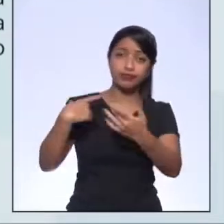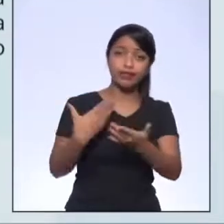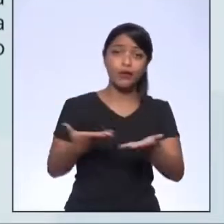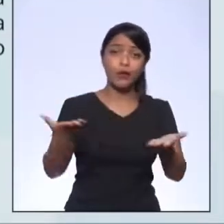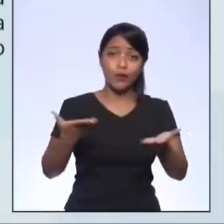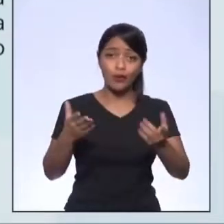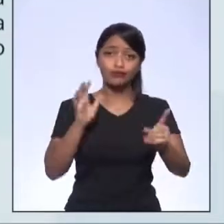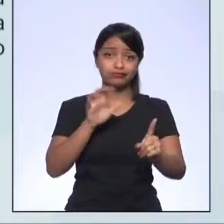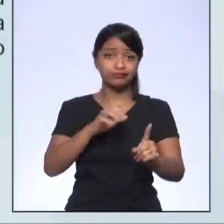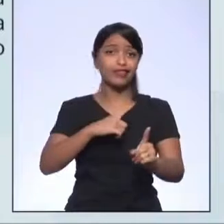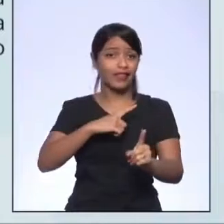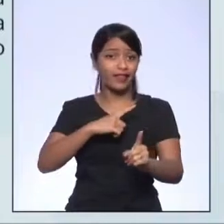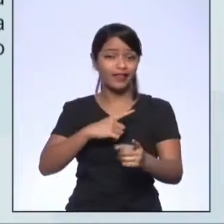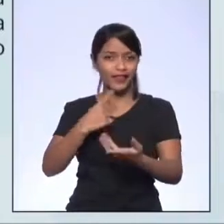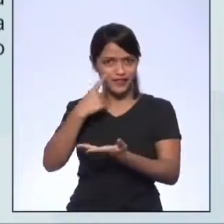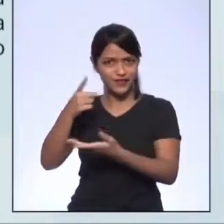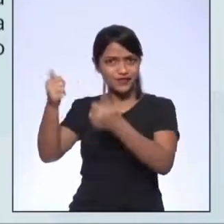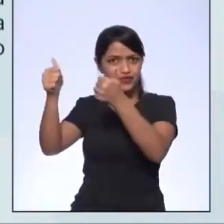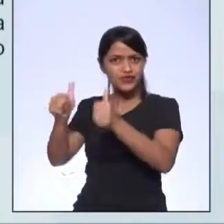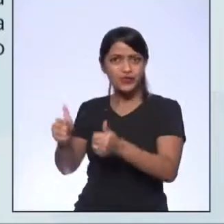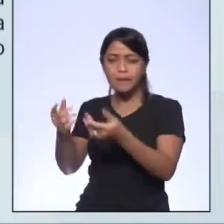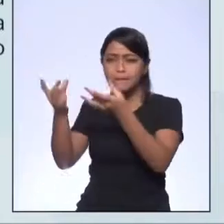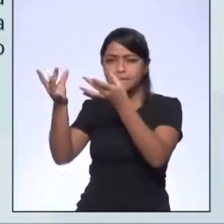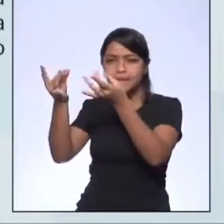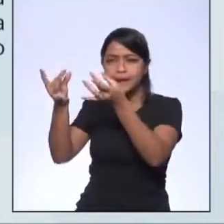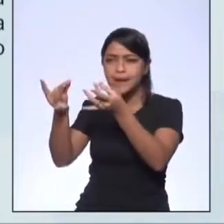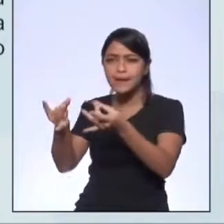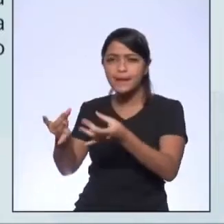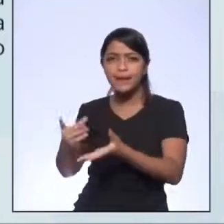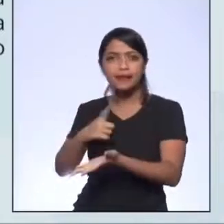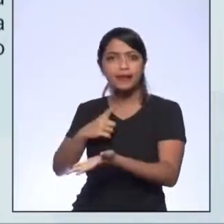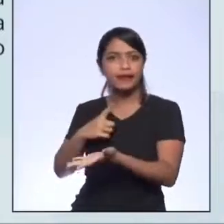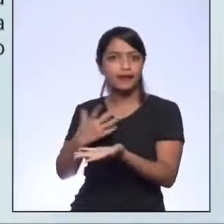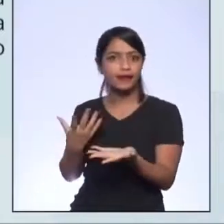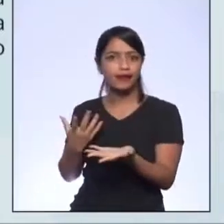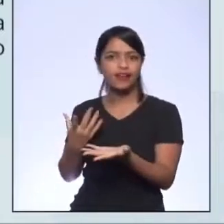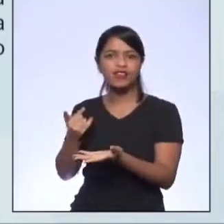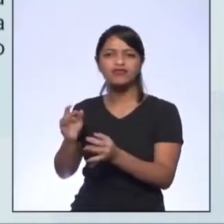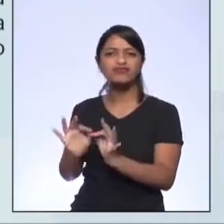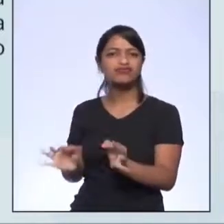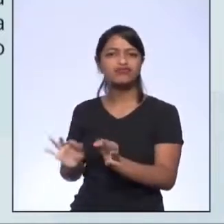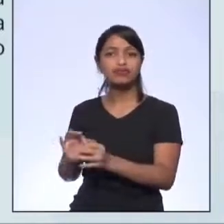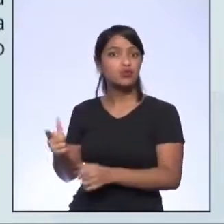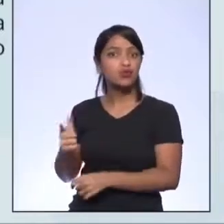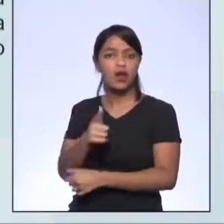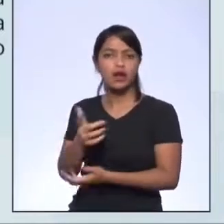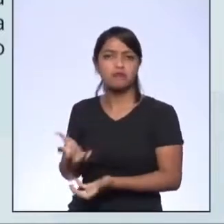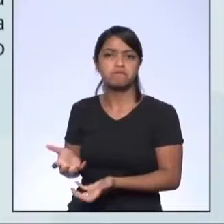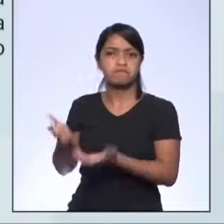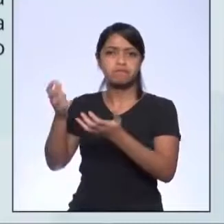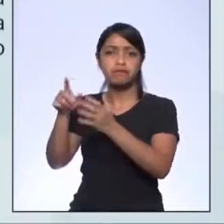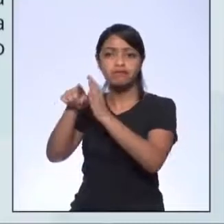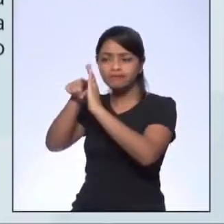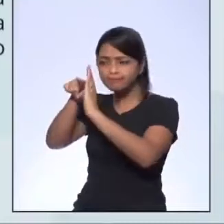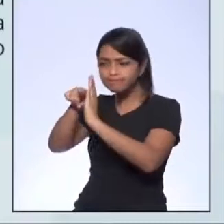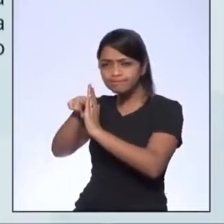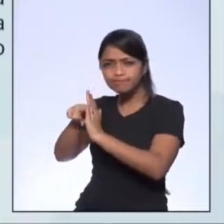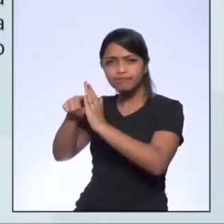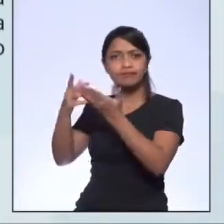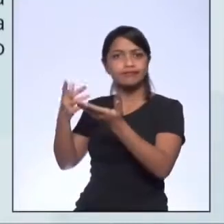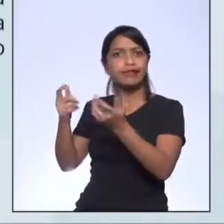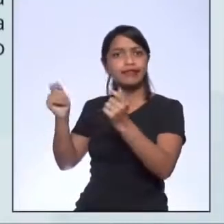diversos detalhes aí. Não é uma obra onde poucos detalhes são colocados, não. Foi pensado muita coisa aqui para